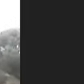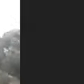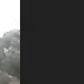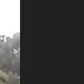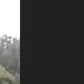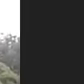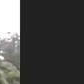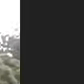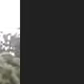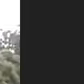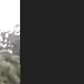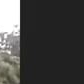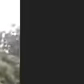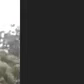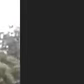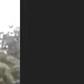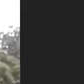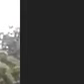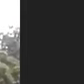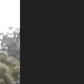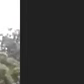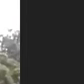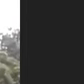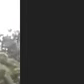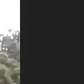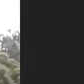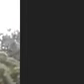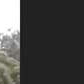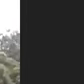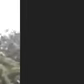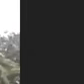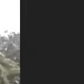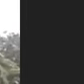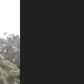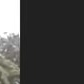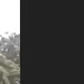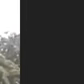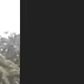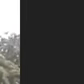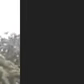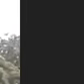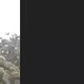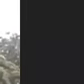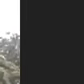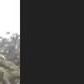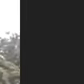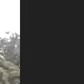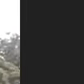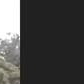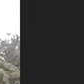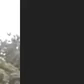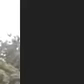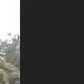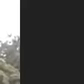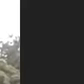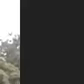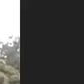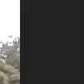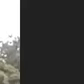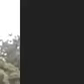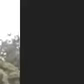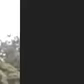por cirurgia, pessoas afastadas com o Covid-19. Então a gente fica pensativo assim, né? O que